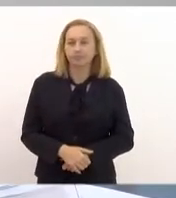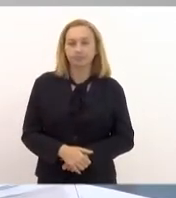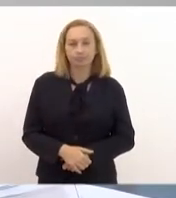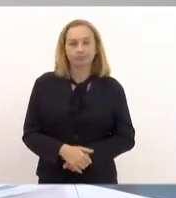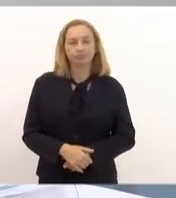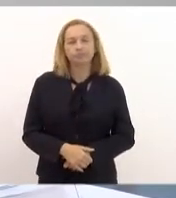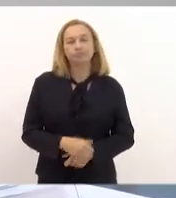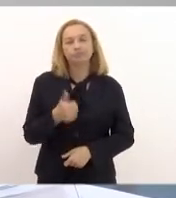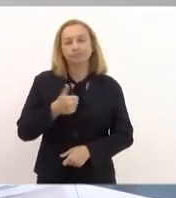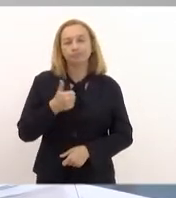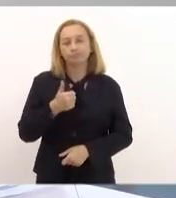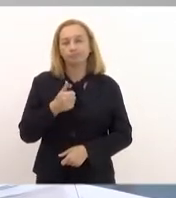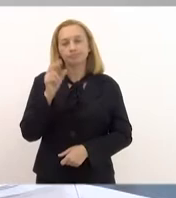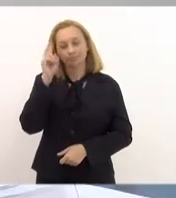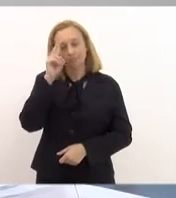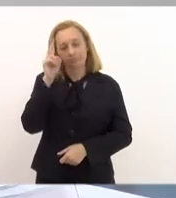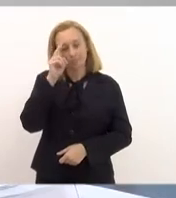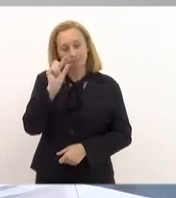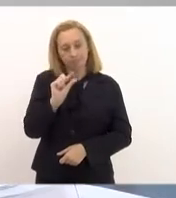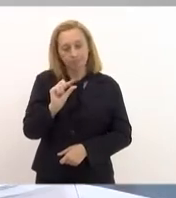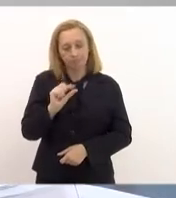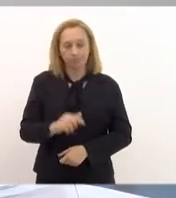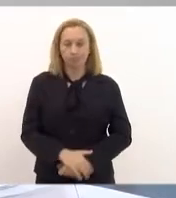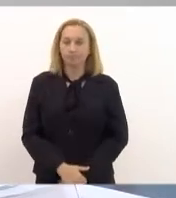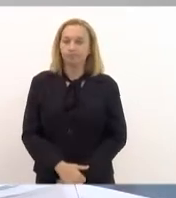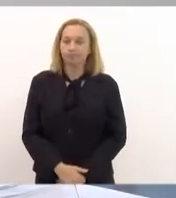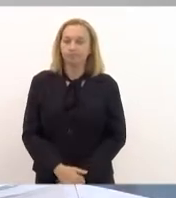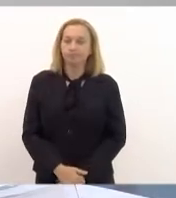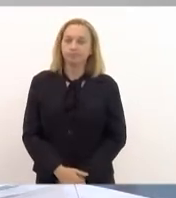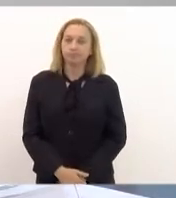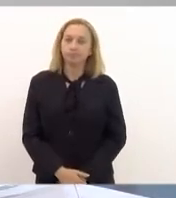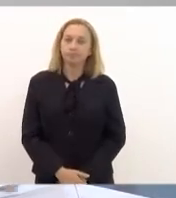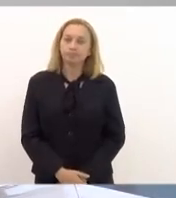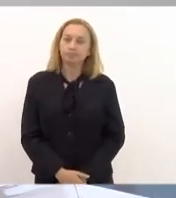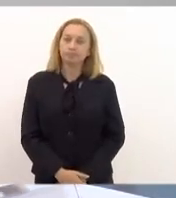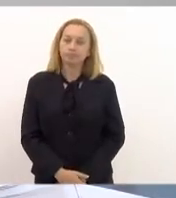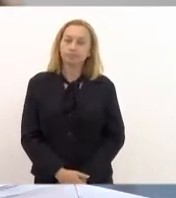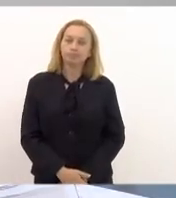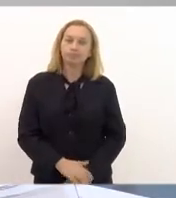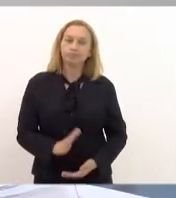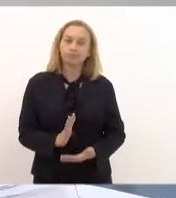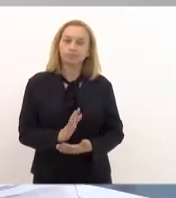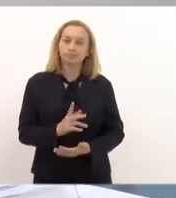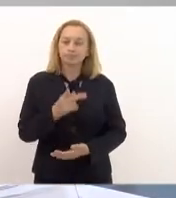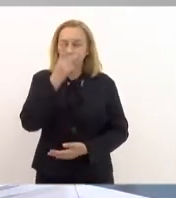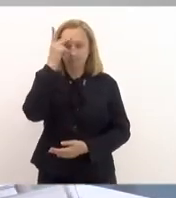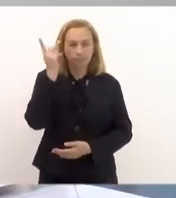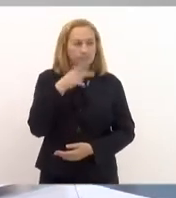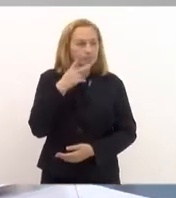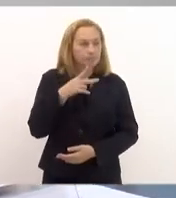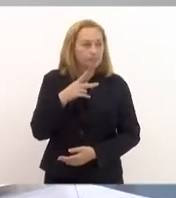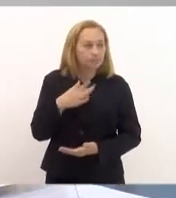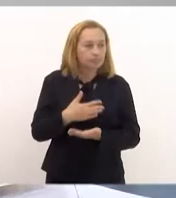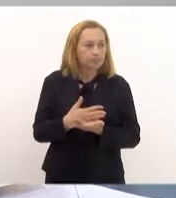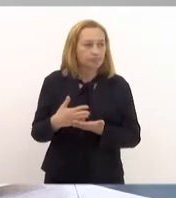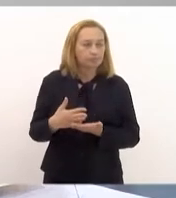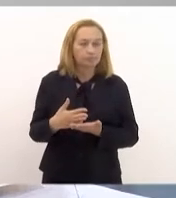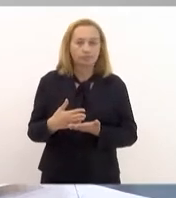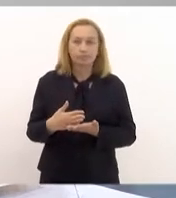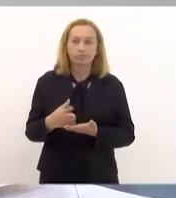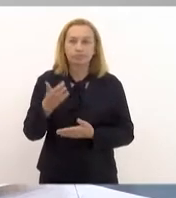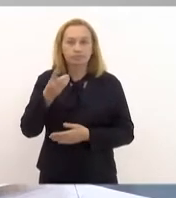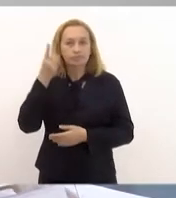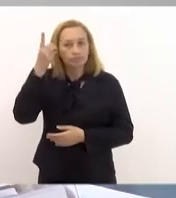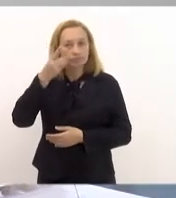queria primeiro fazer essa lembrança. Alguém aqui citou no início que lá ainda, quando o